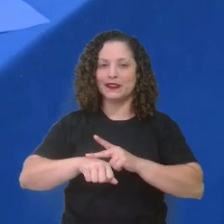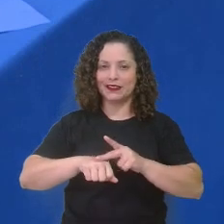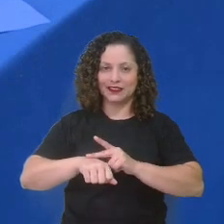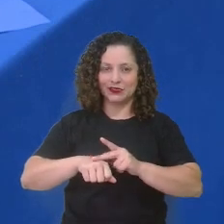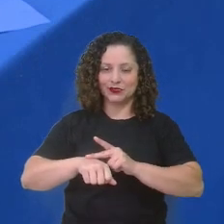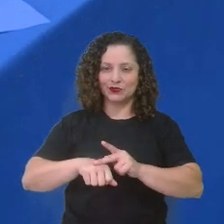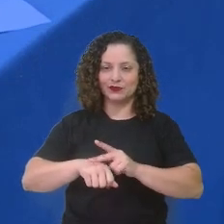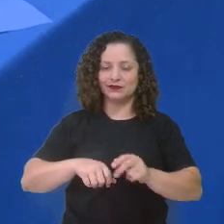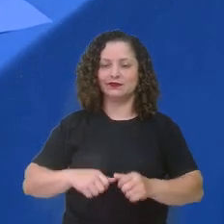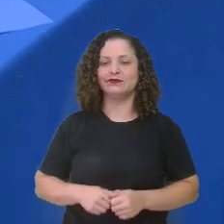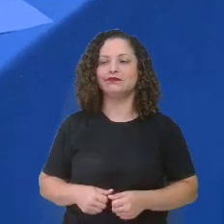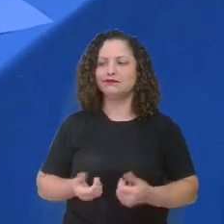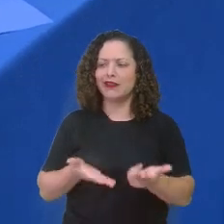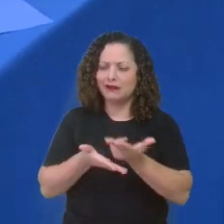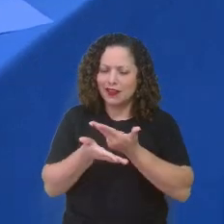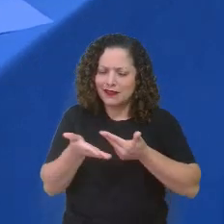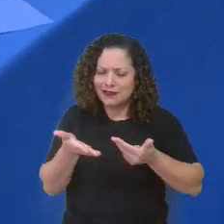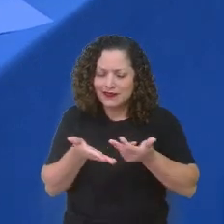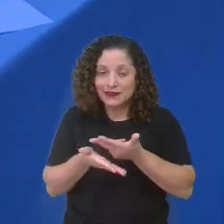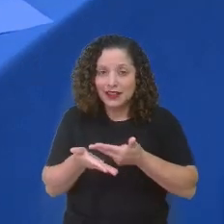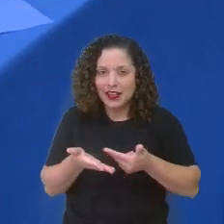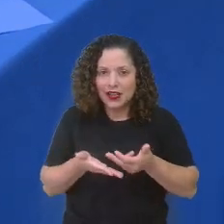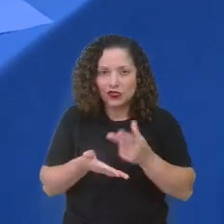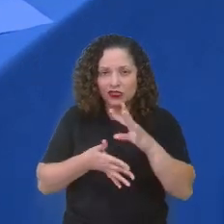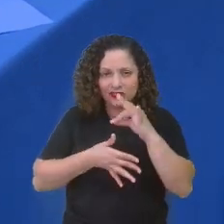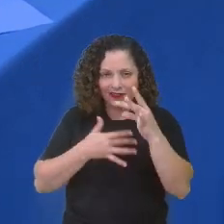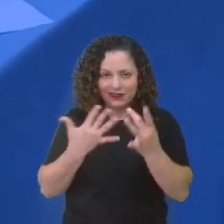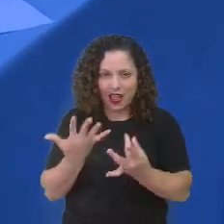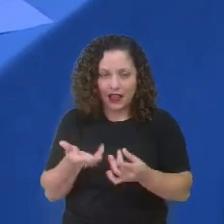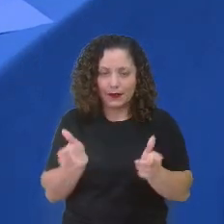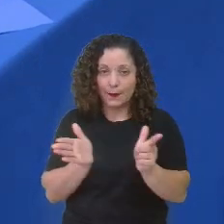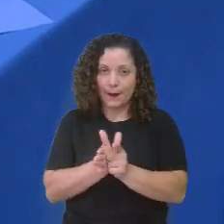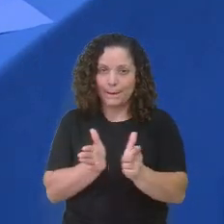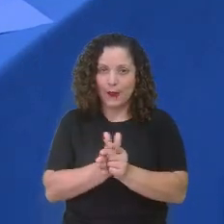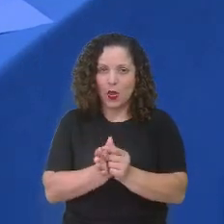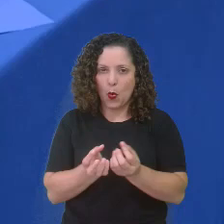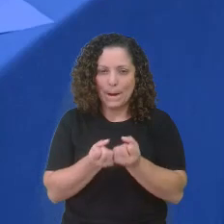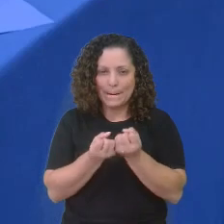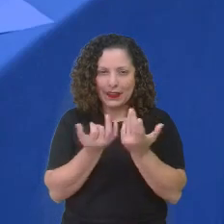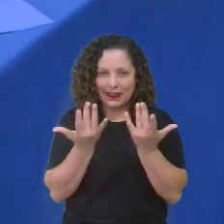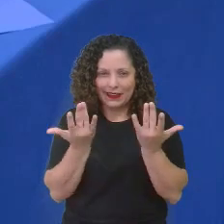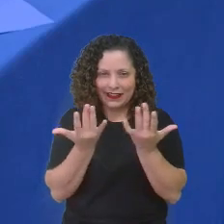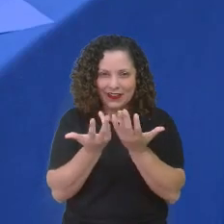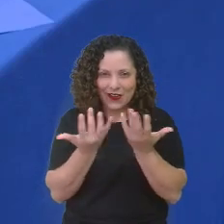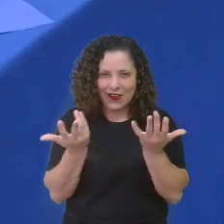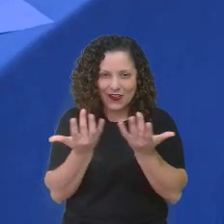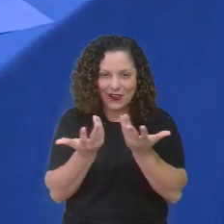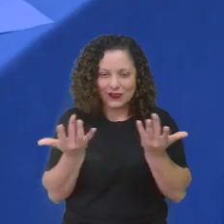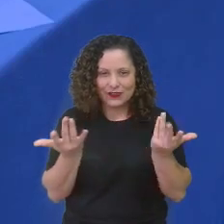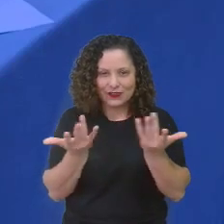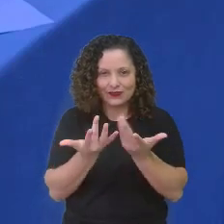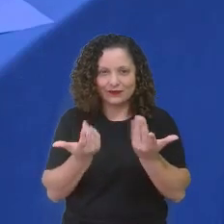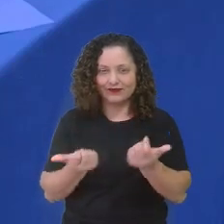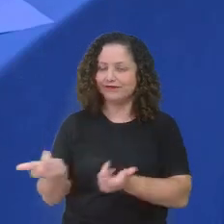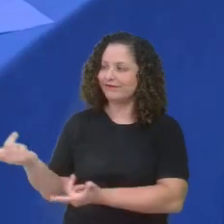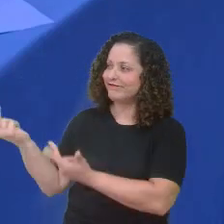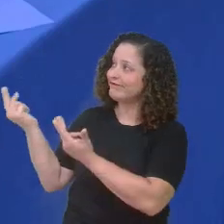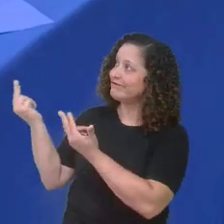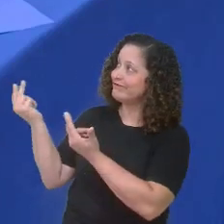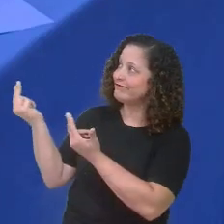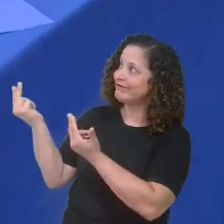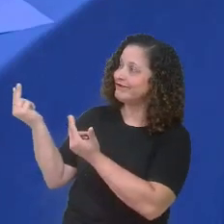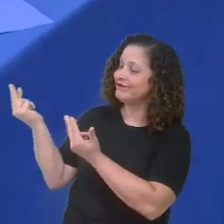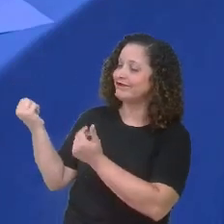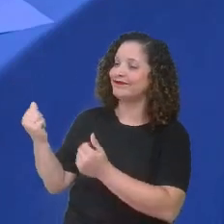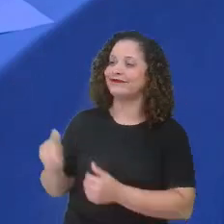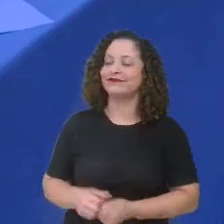para decorar, fazer os detalhes, você precisa de algum papel que pode ser assim, laminado como este aqui, né? Nesse caso